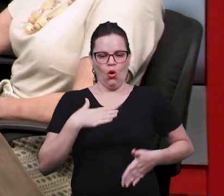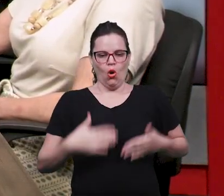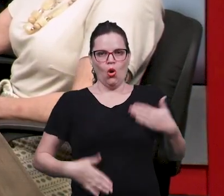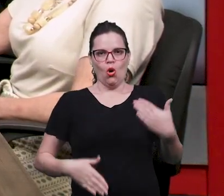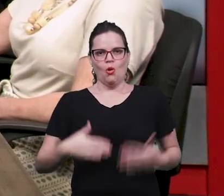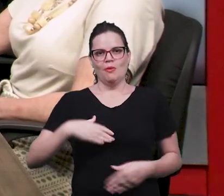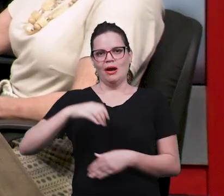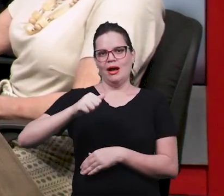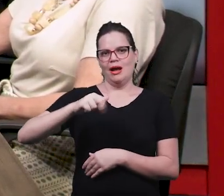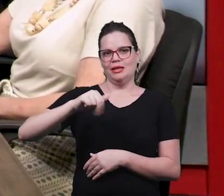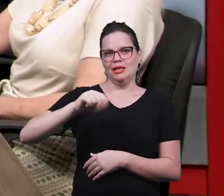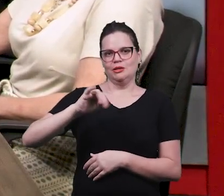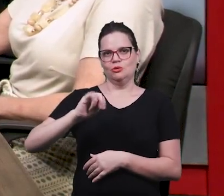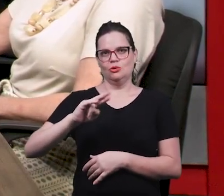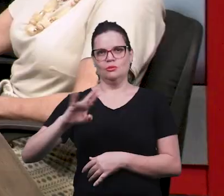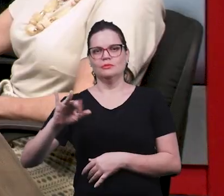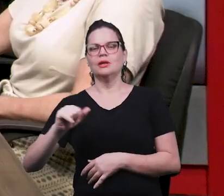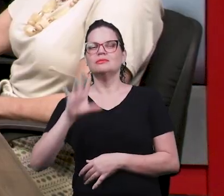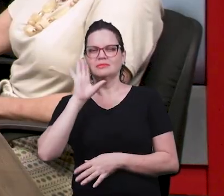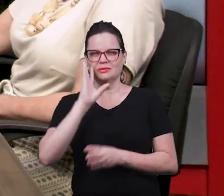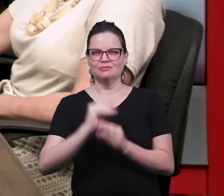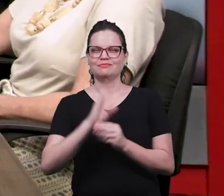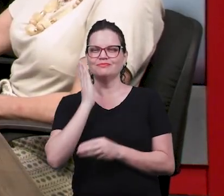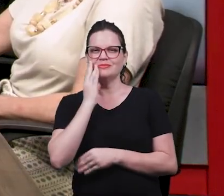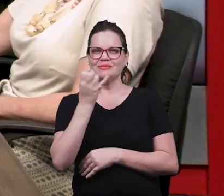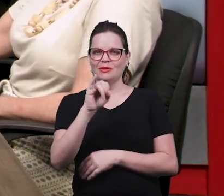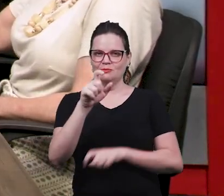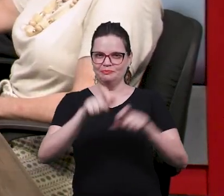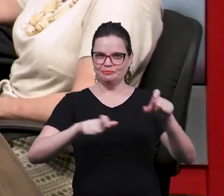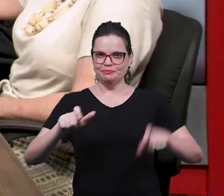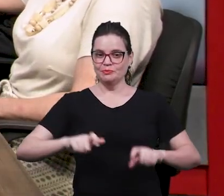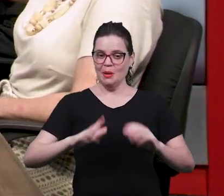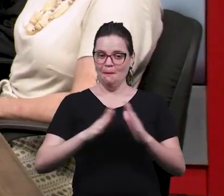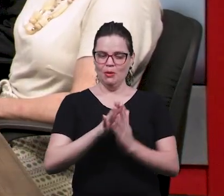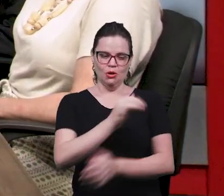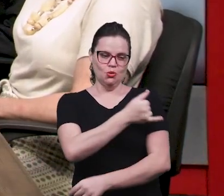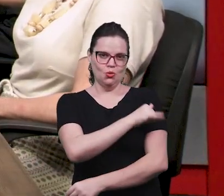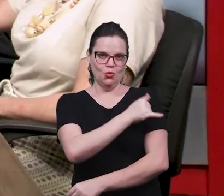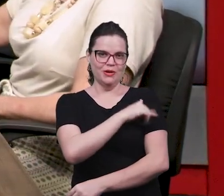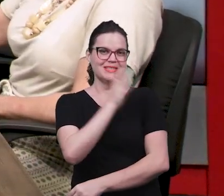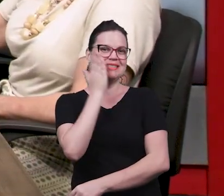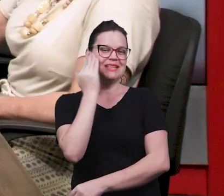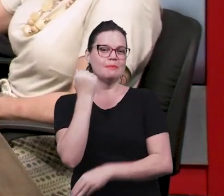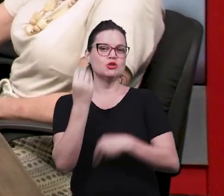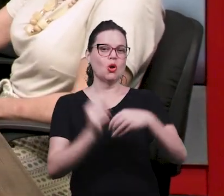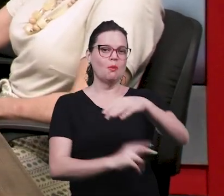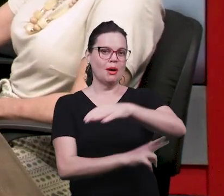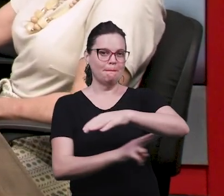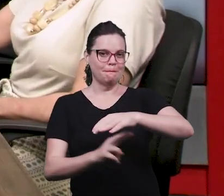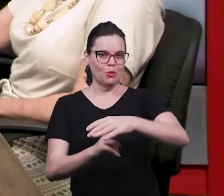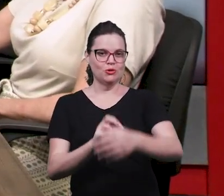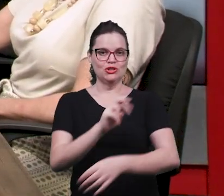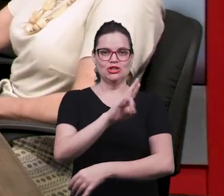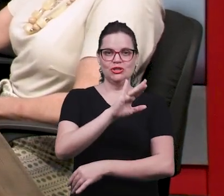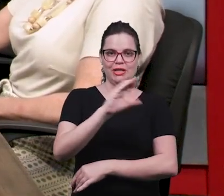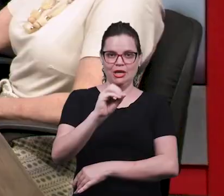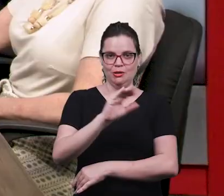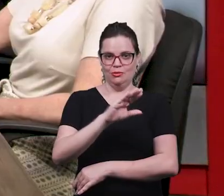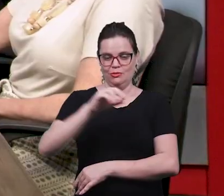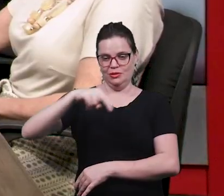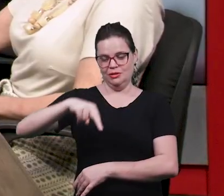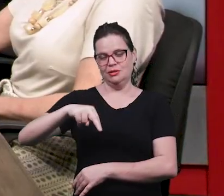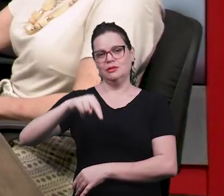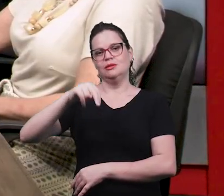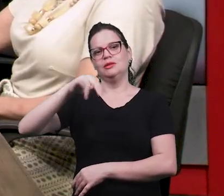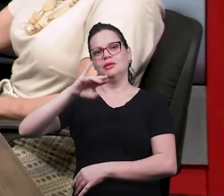sair de São Gonçalo, atravessar a ponte de ônibus durante a semana. Aí você vai, atravessa a Avenida